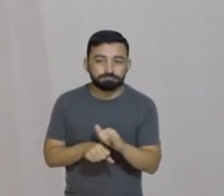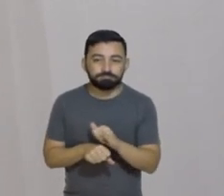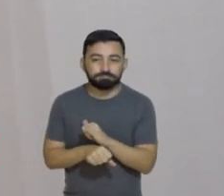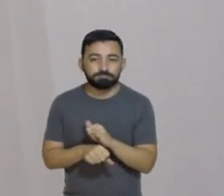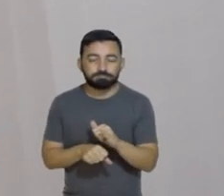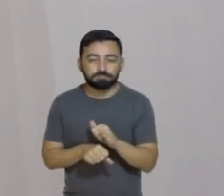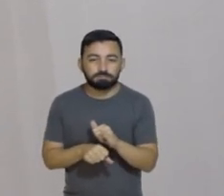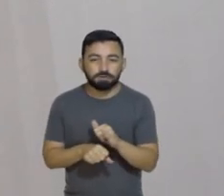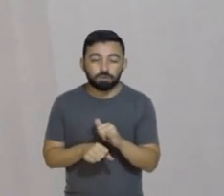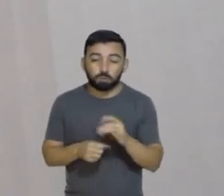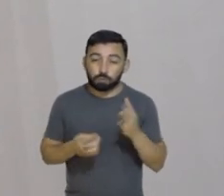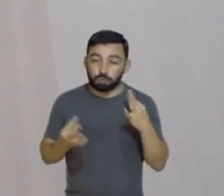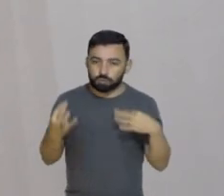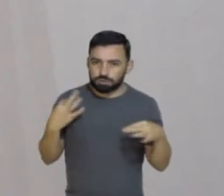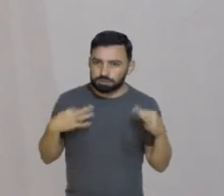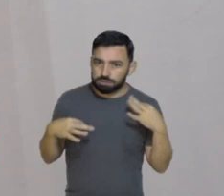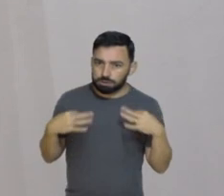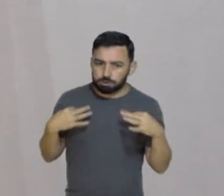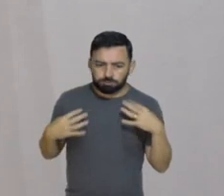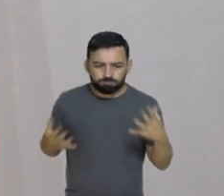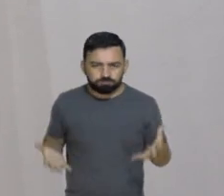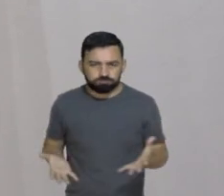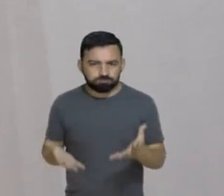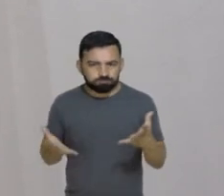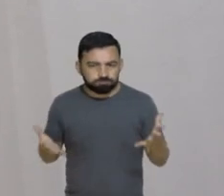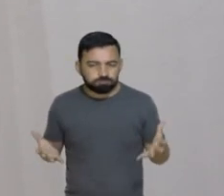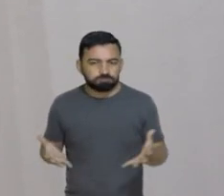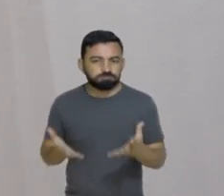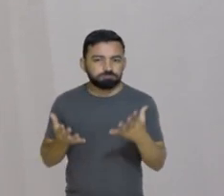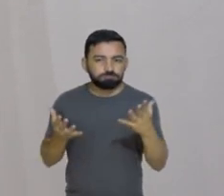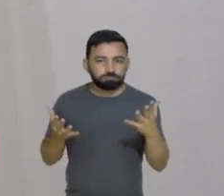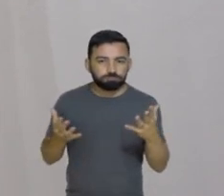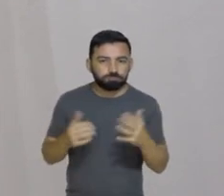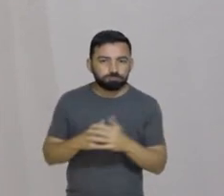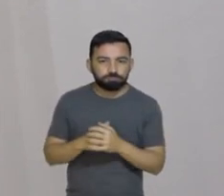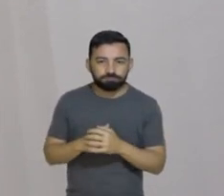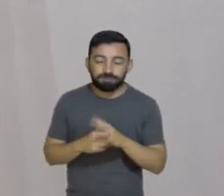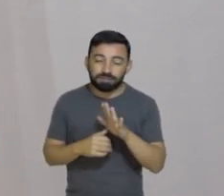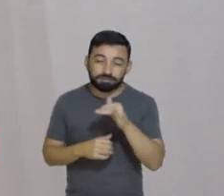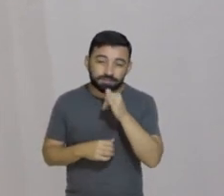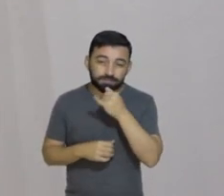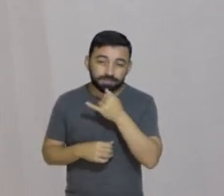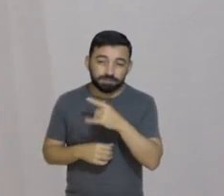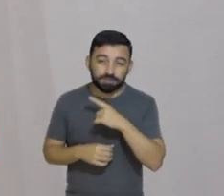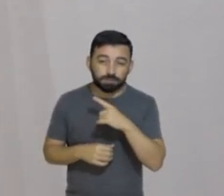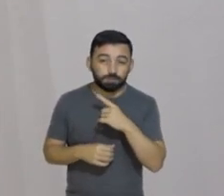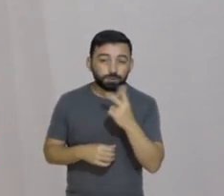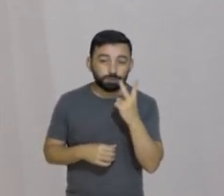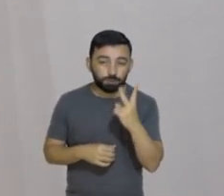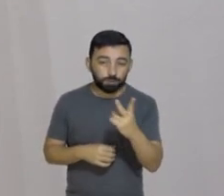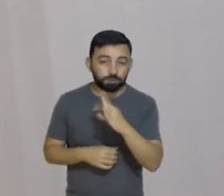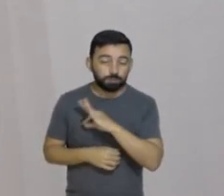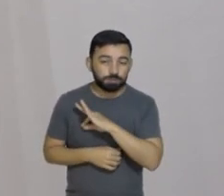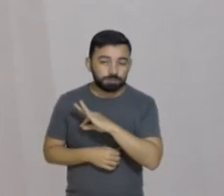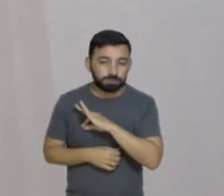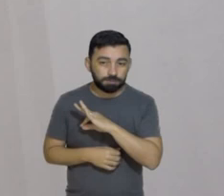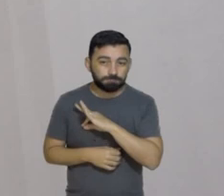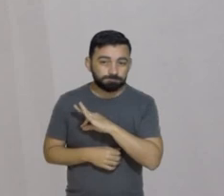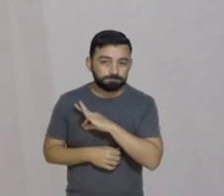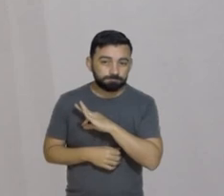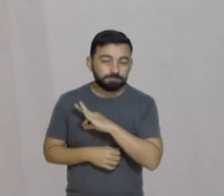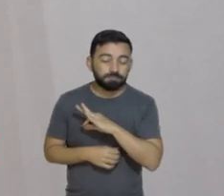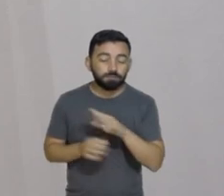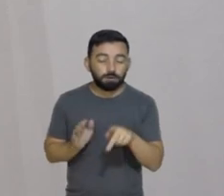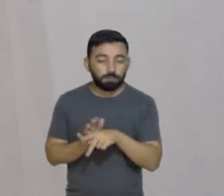um turismo exponencial, mas infelizmente nós temos dois policiais da Polícia Militar, dois